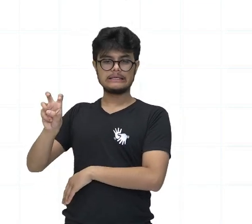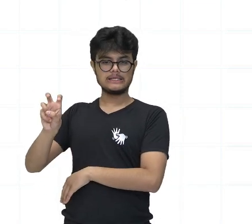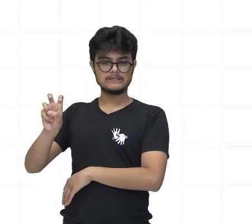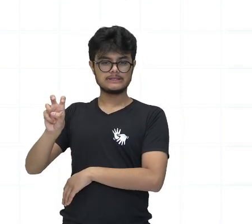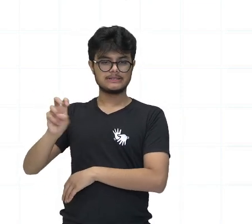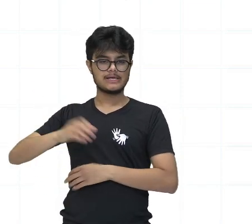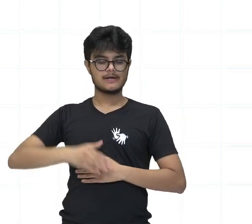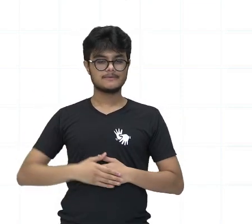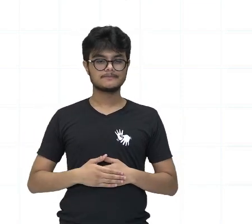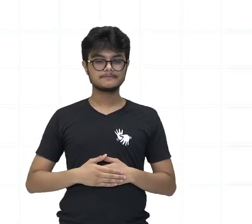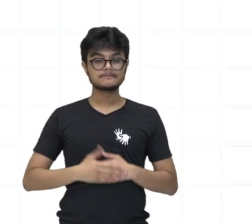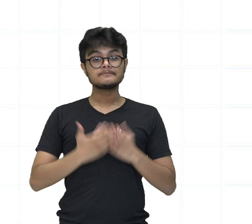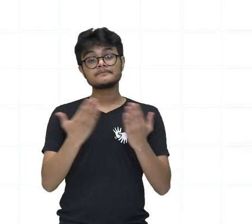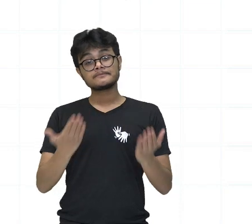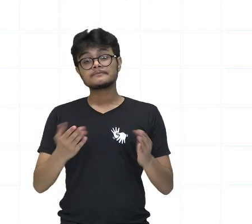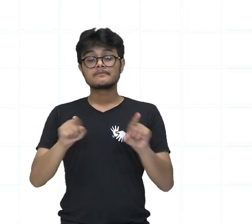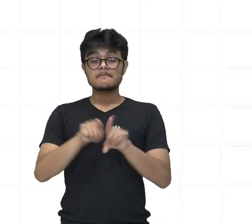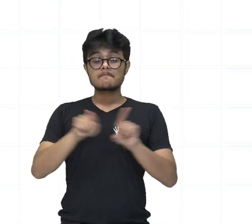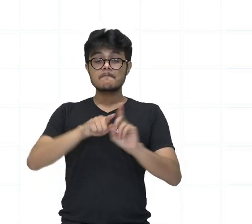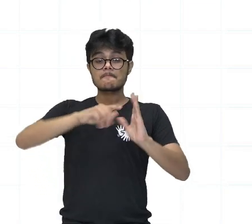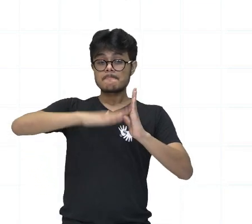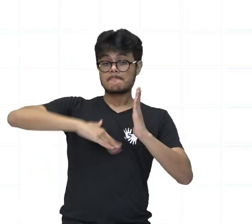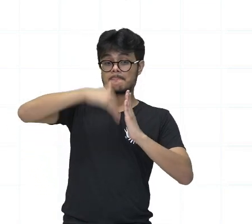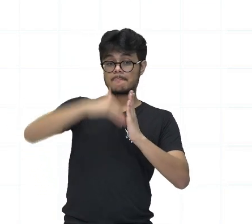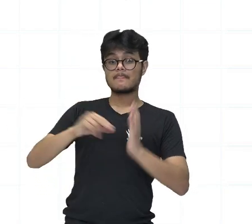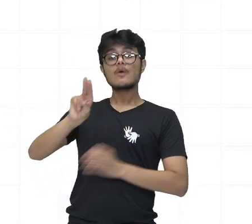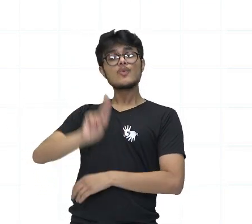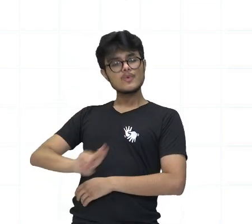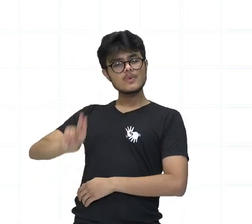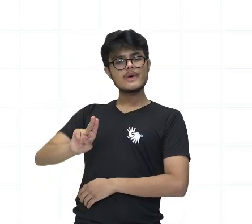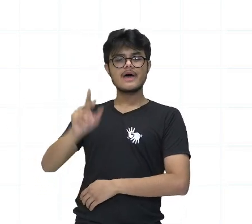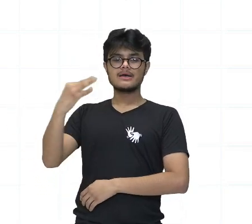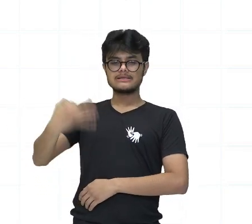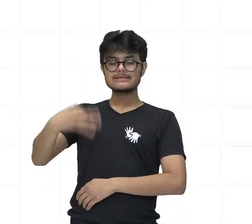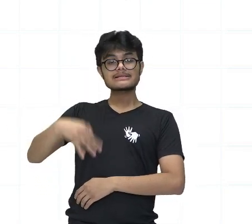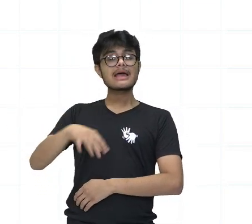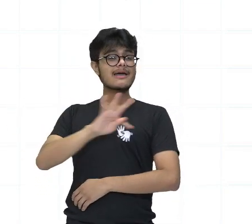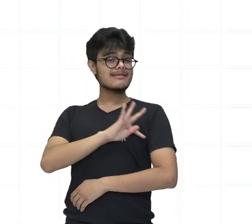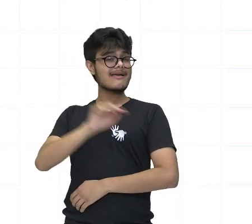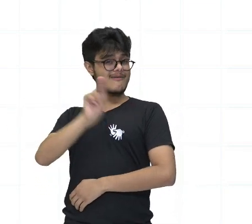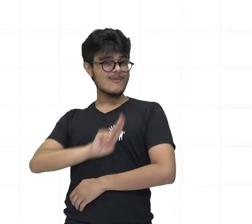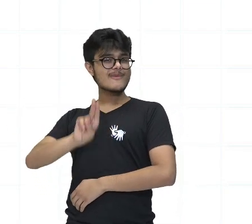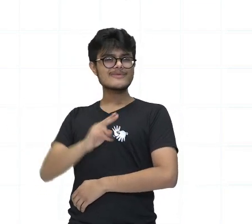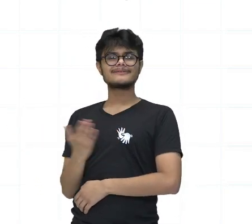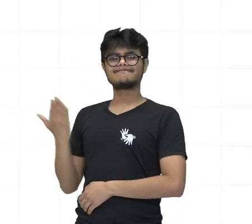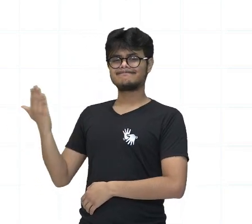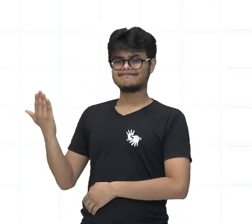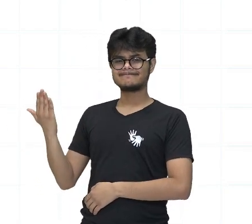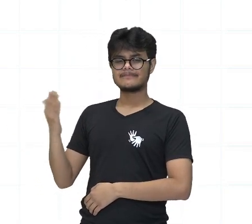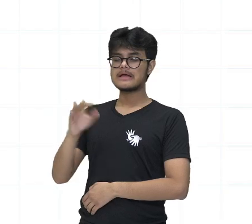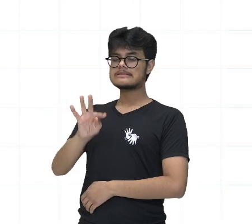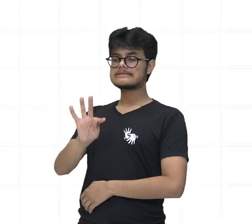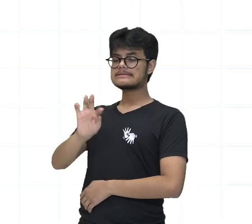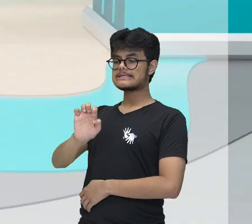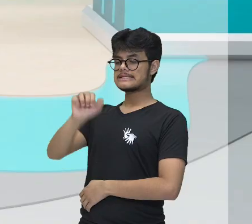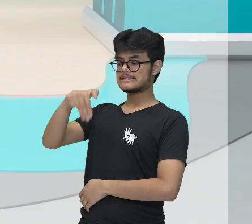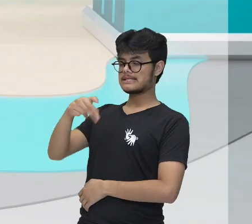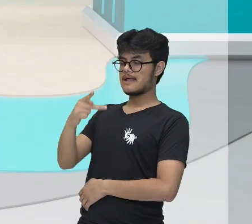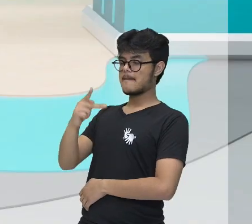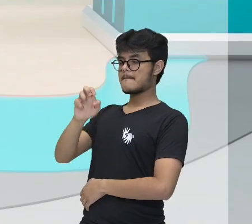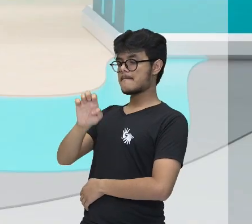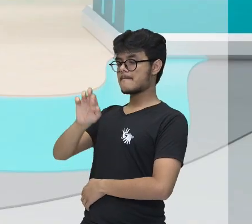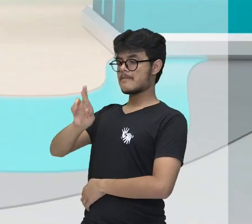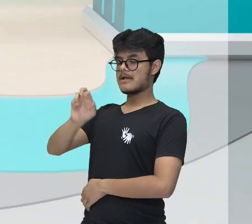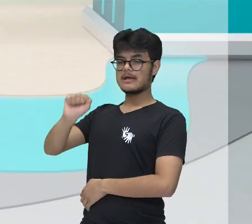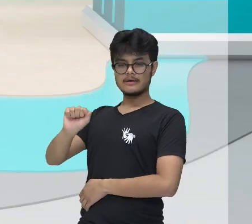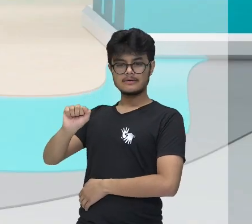XV. Podemos encontrar muitas pinturas em tela com a utilização desta técnica. Então, muitos